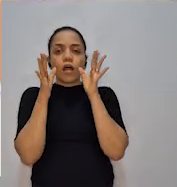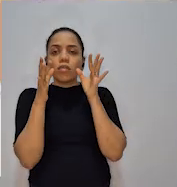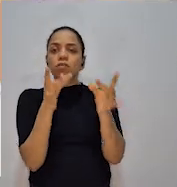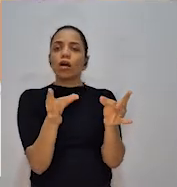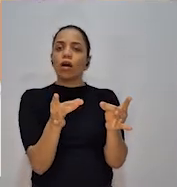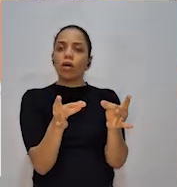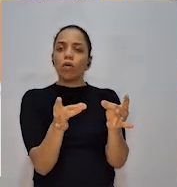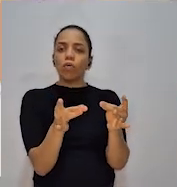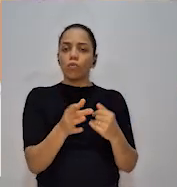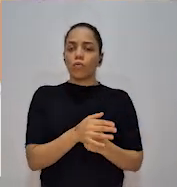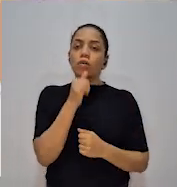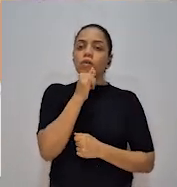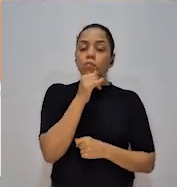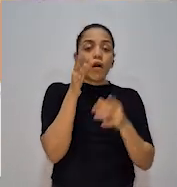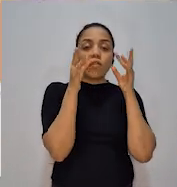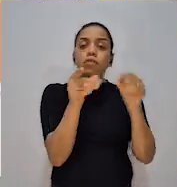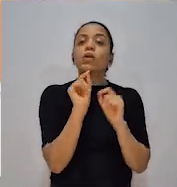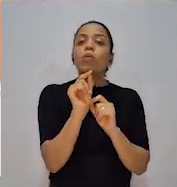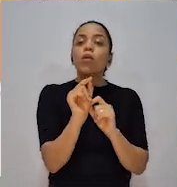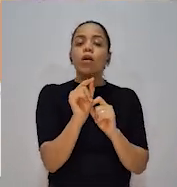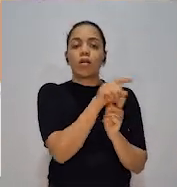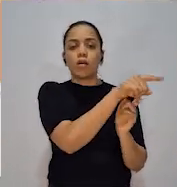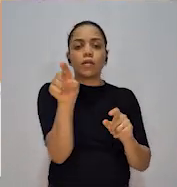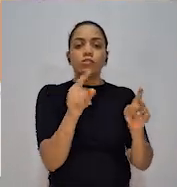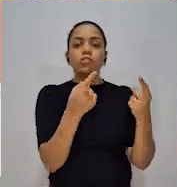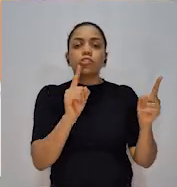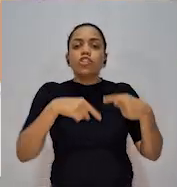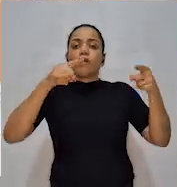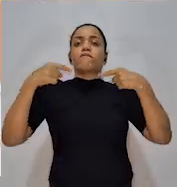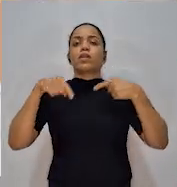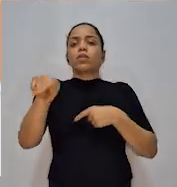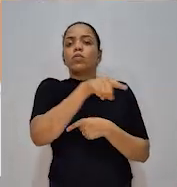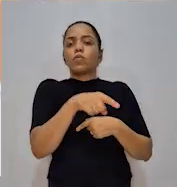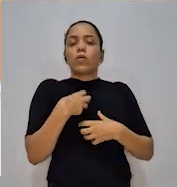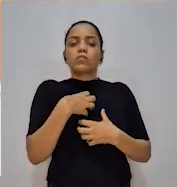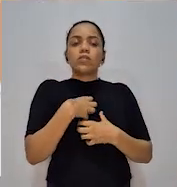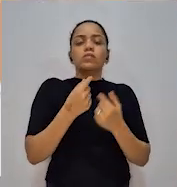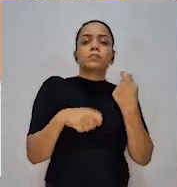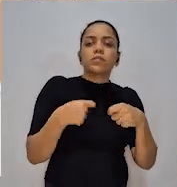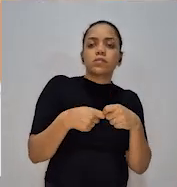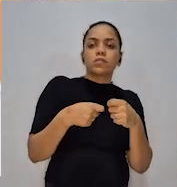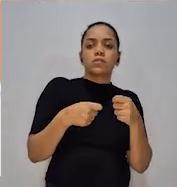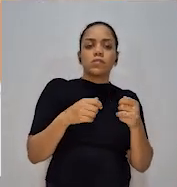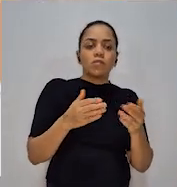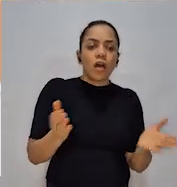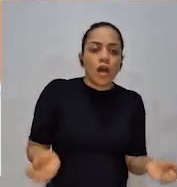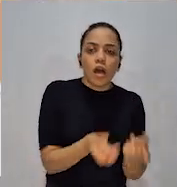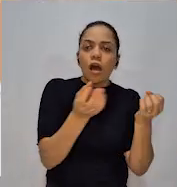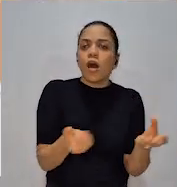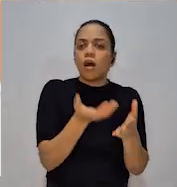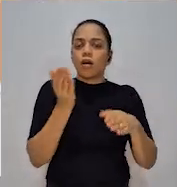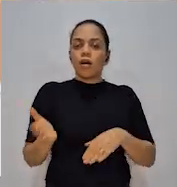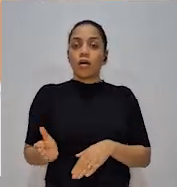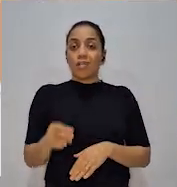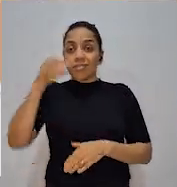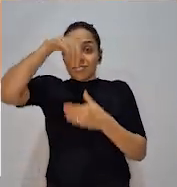de cara? Quais são os principais desafios e oportunidades que essas pessoas identificam, né? Para prosperarem dentro da sua